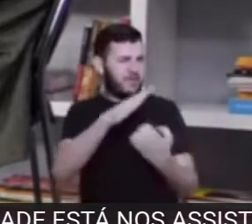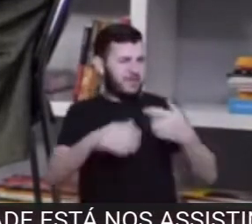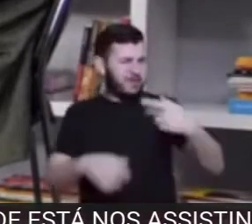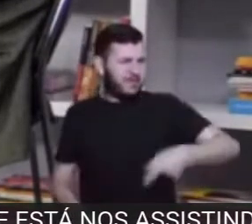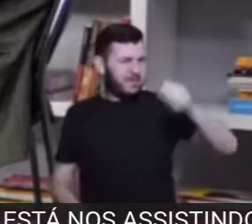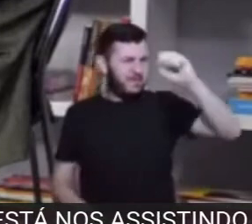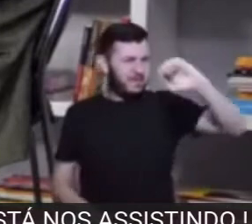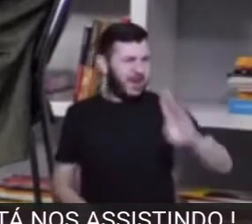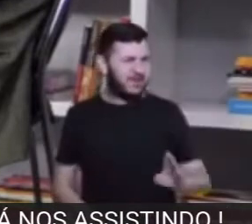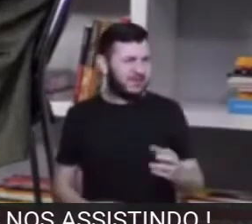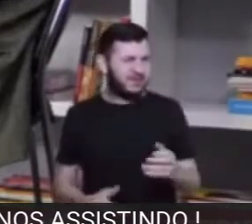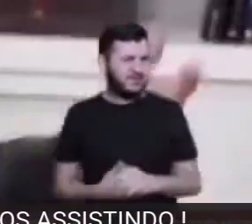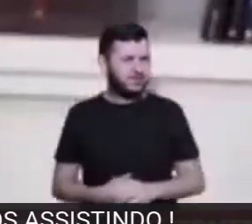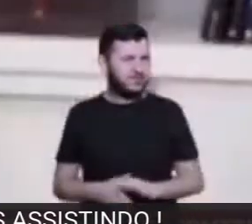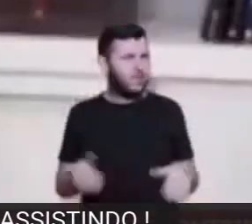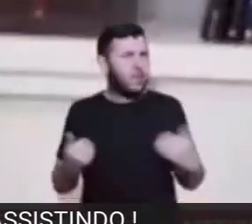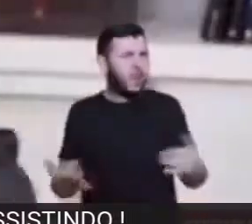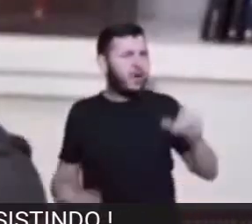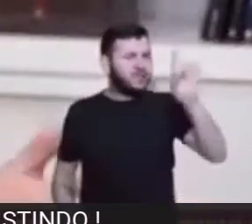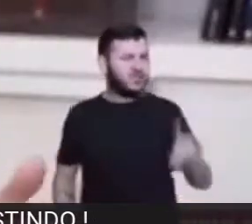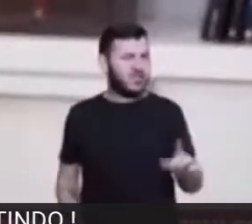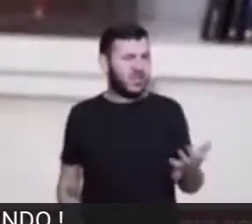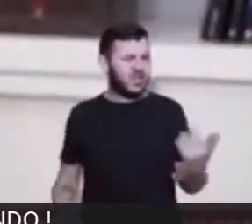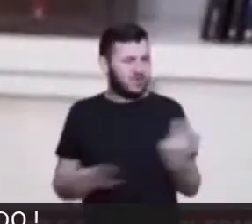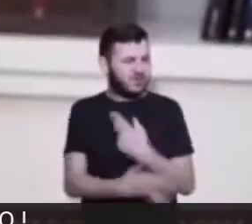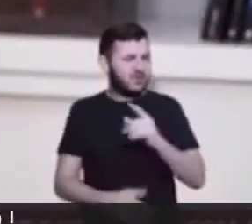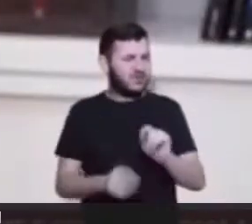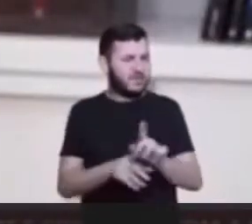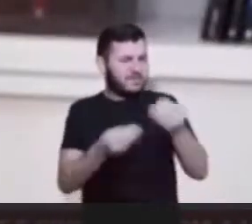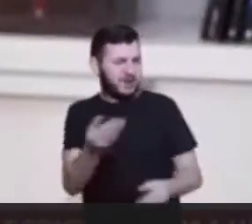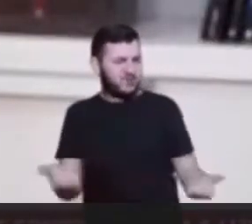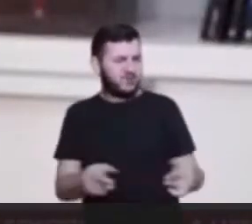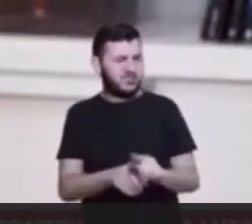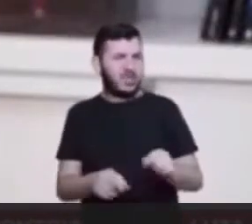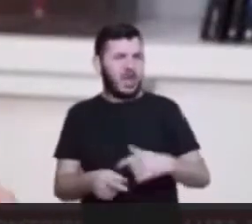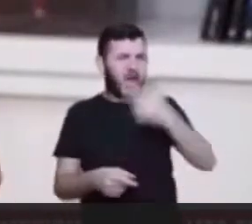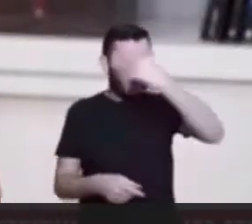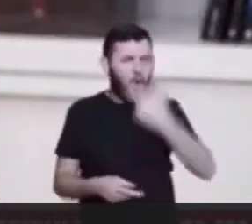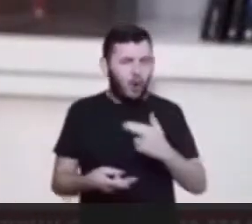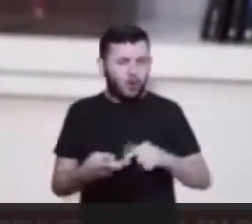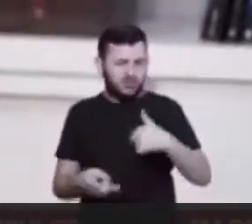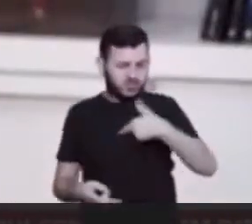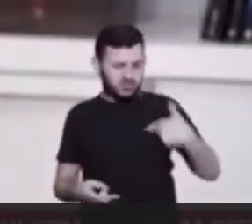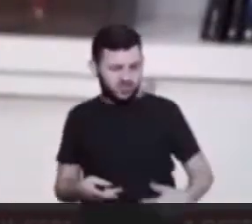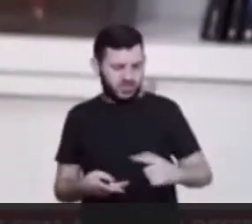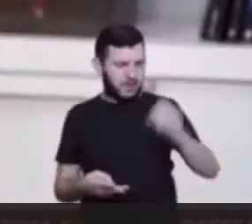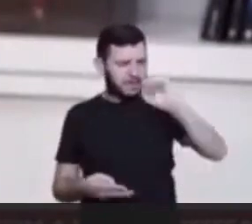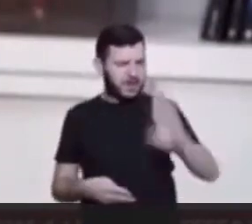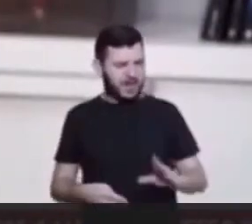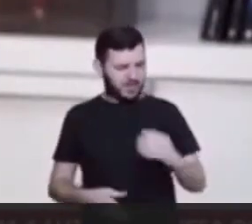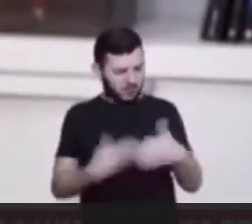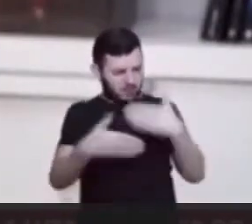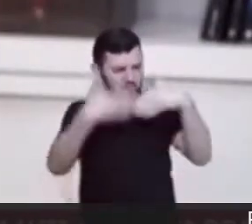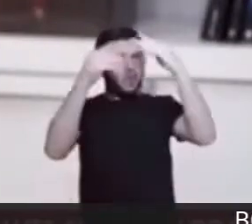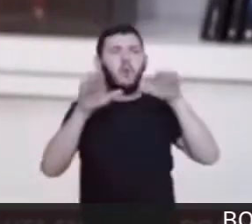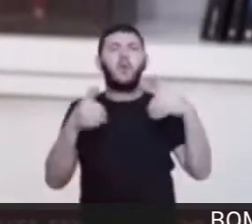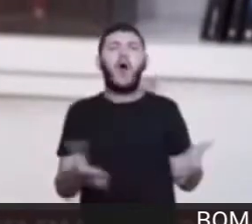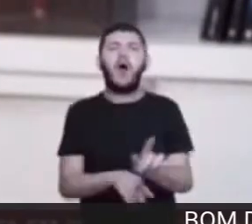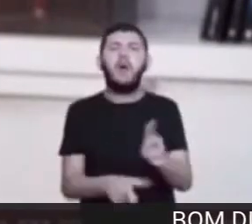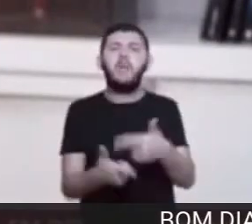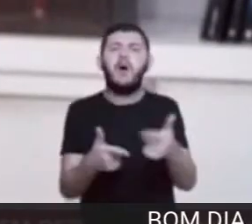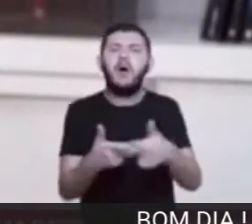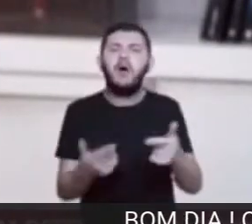ele tem que impedir que a China se desenvolva, que a Rússia se desenvolva, que o Brasil se desenvolva? Porque esse foi um dos problemas que eu sofri